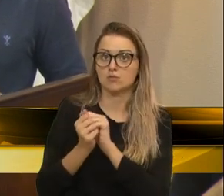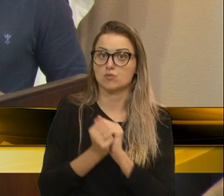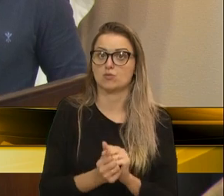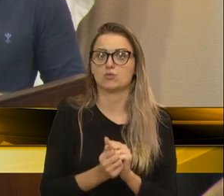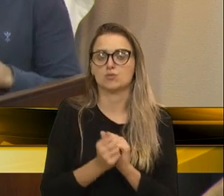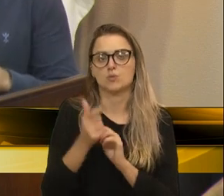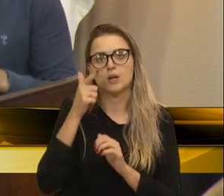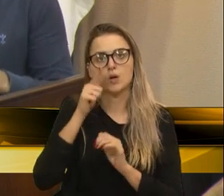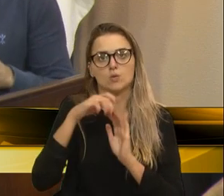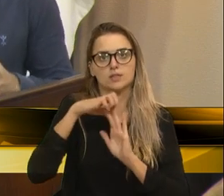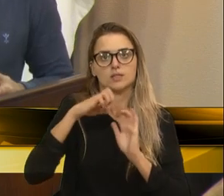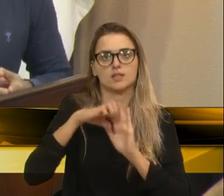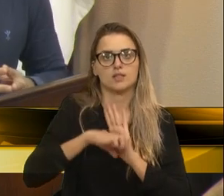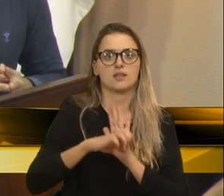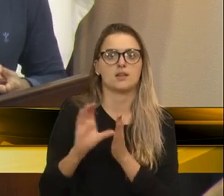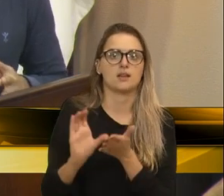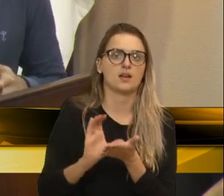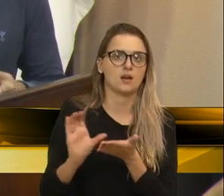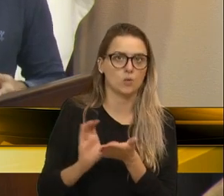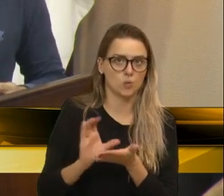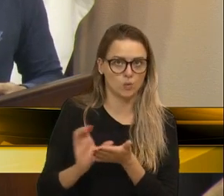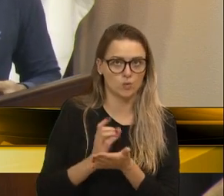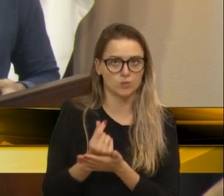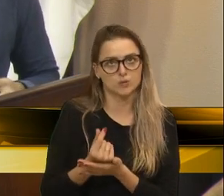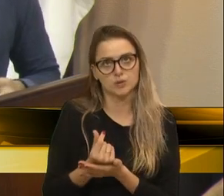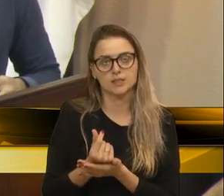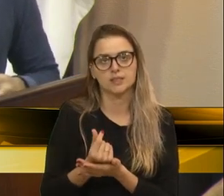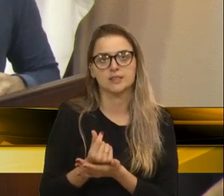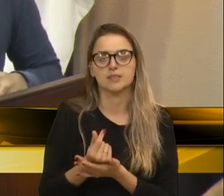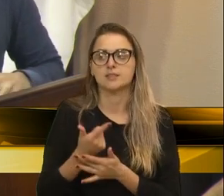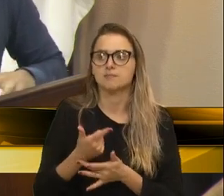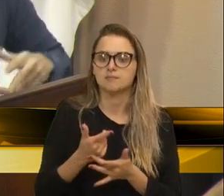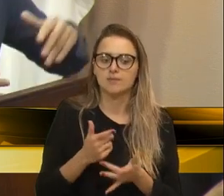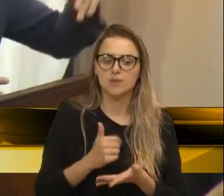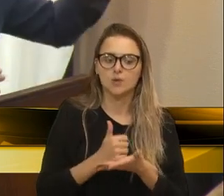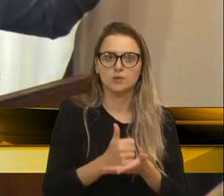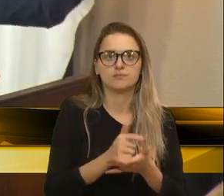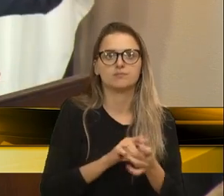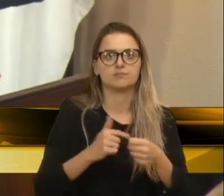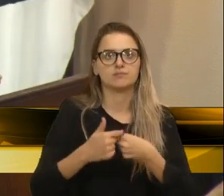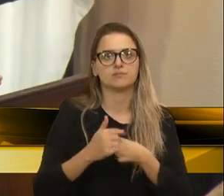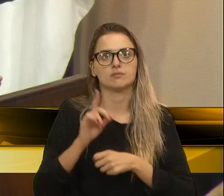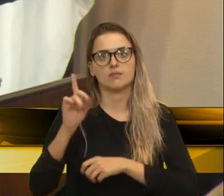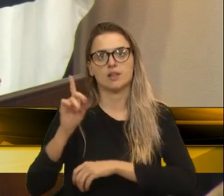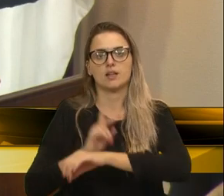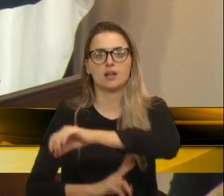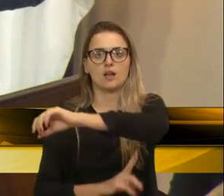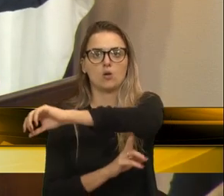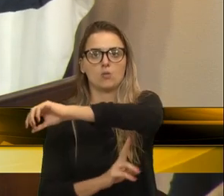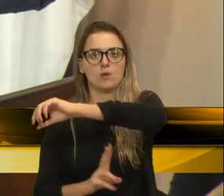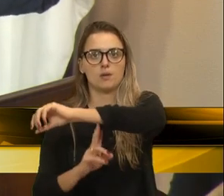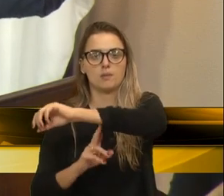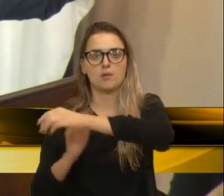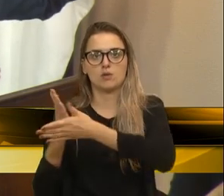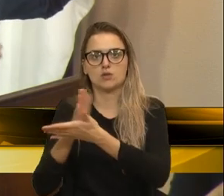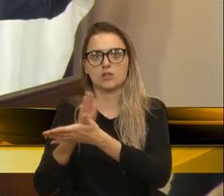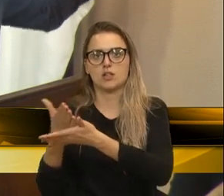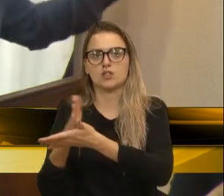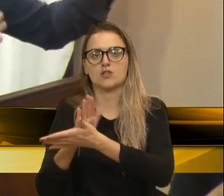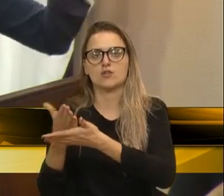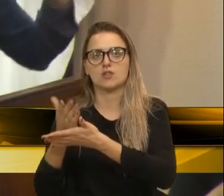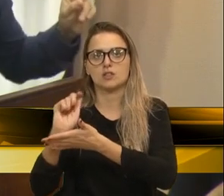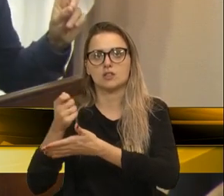gaúcha. A força dos municípios é importante. Tanto é que uma ponte lá em Fontoura Xavier, na divisa da Argentina, eles conseguiram